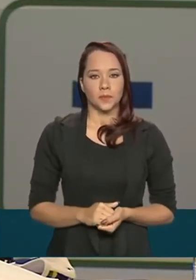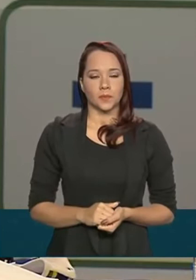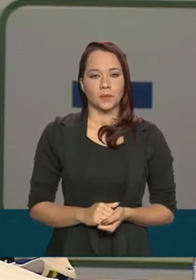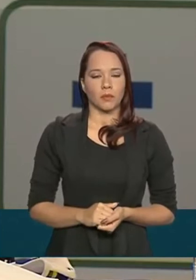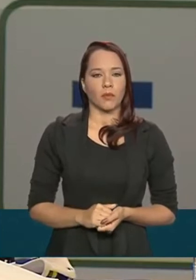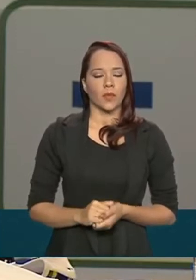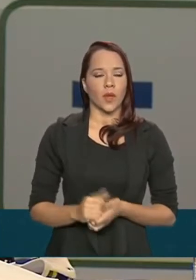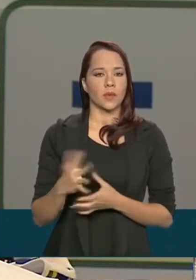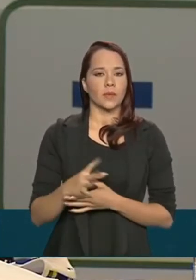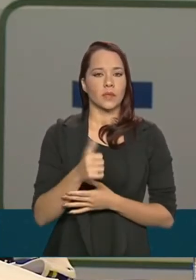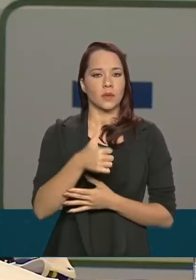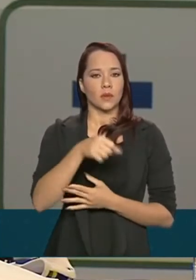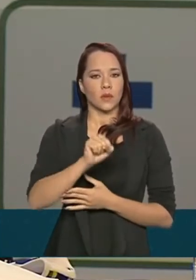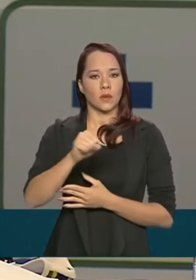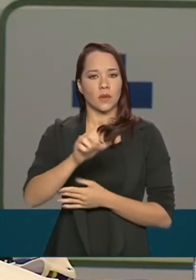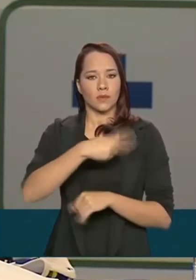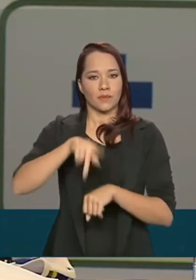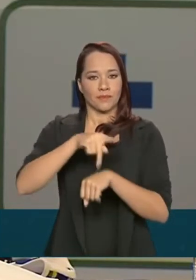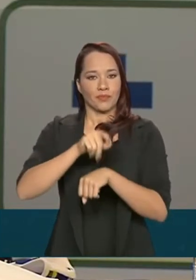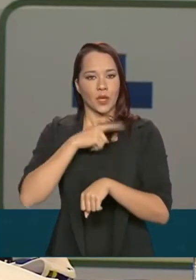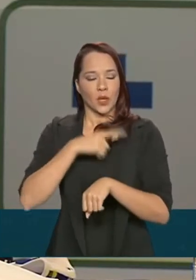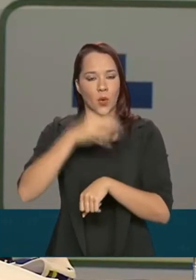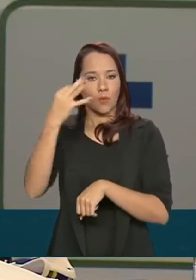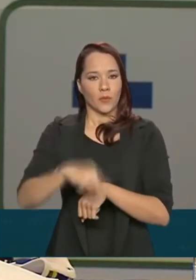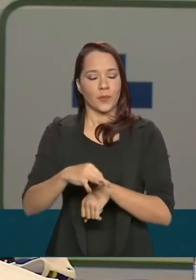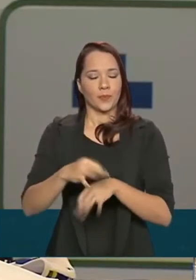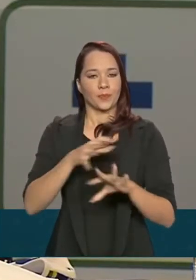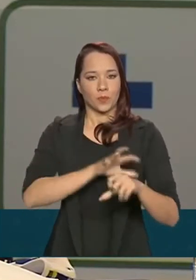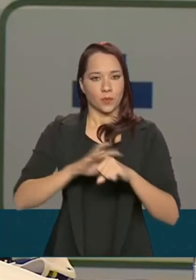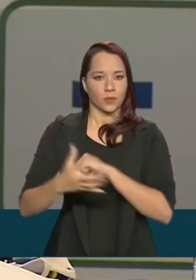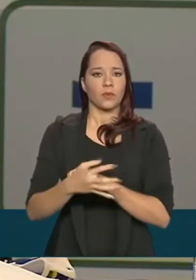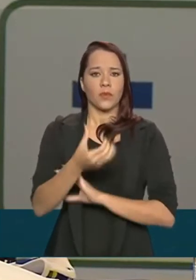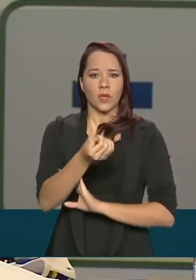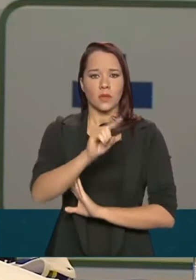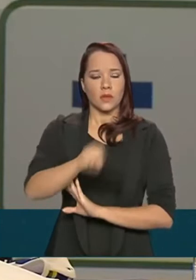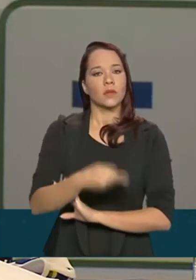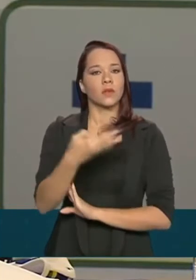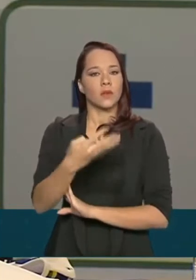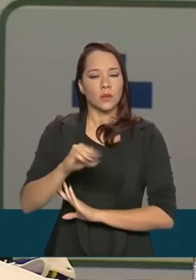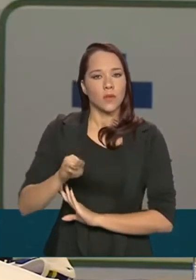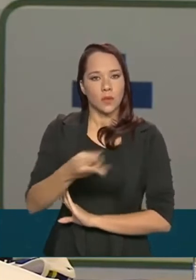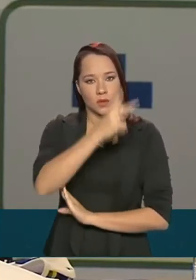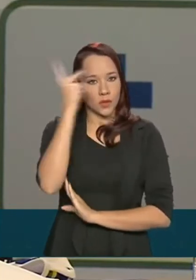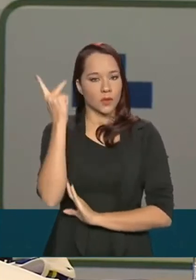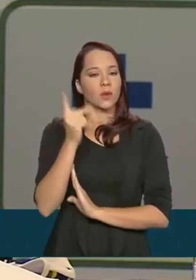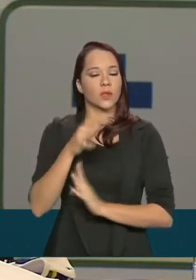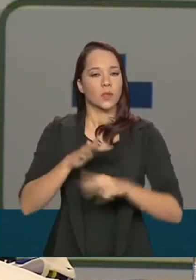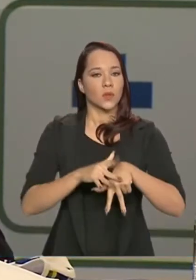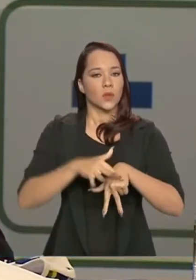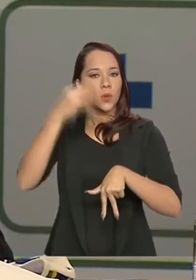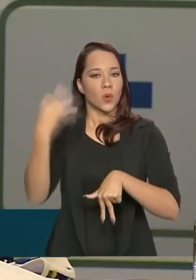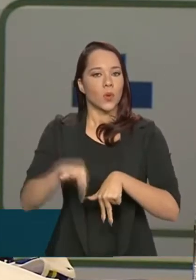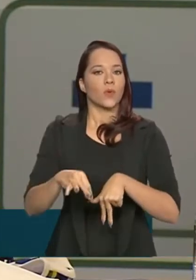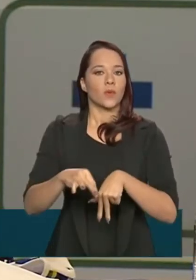Em 188 países com registros de Covid-19, 6,4 milhões de pessoas diagnosticadas